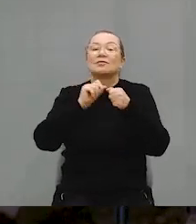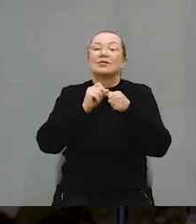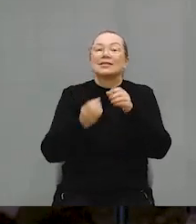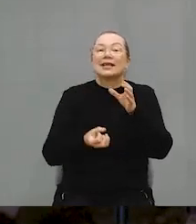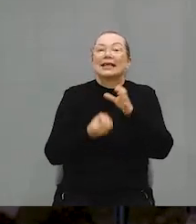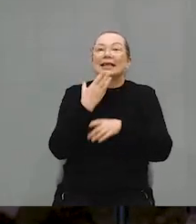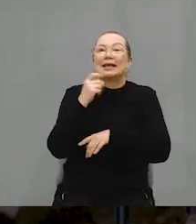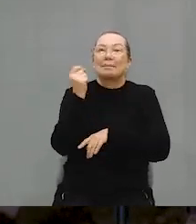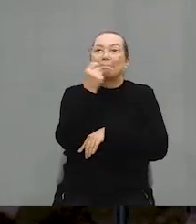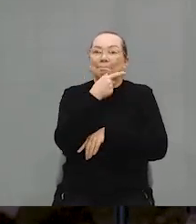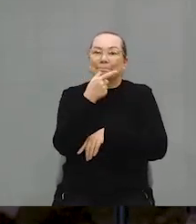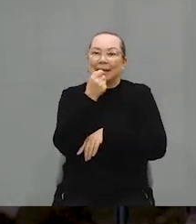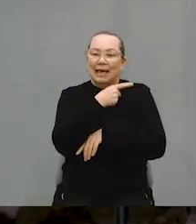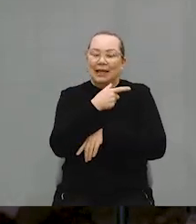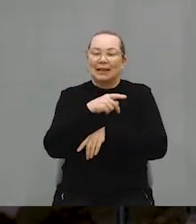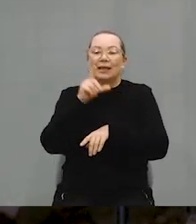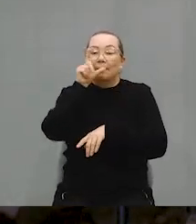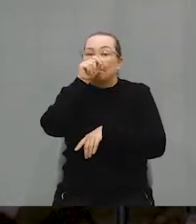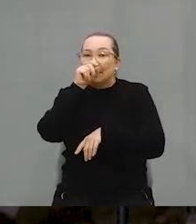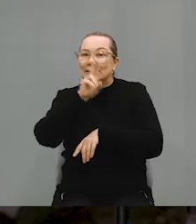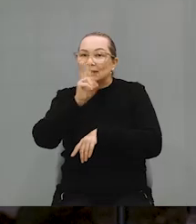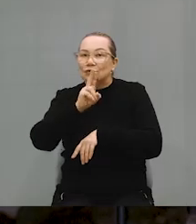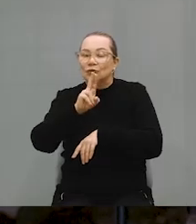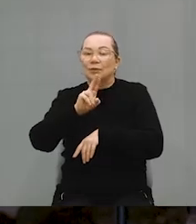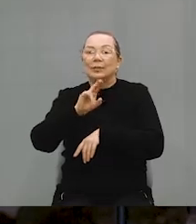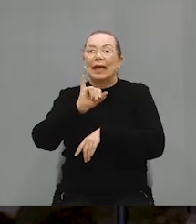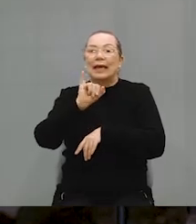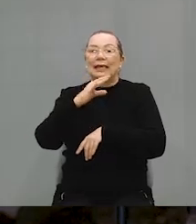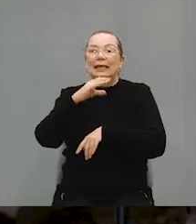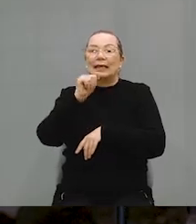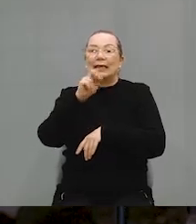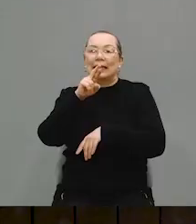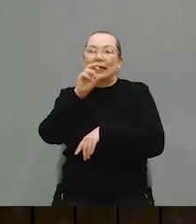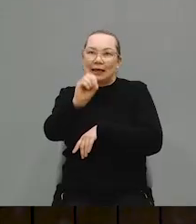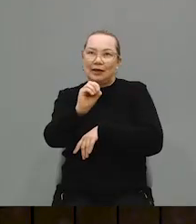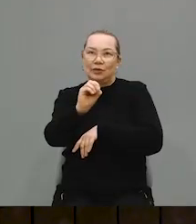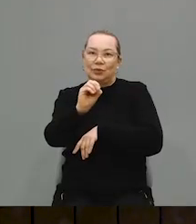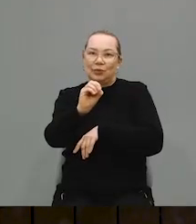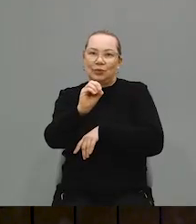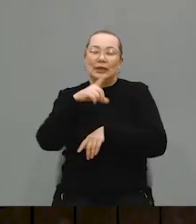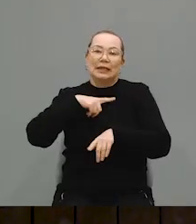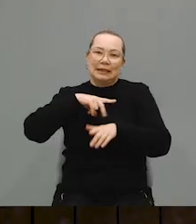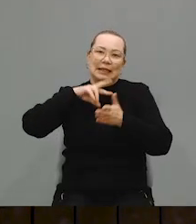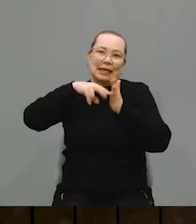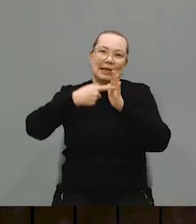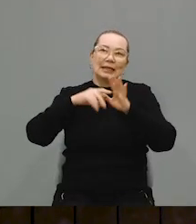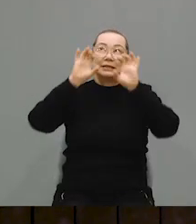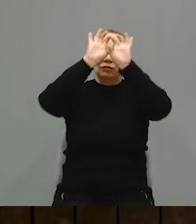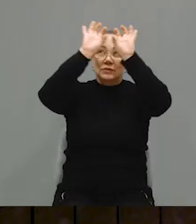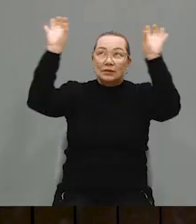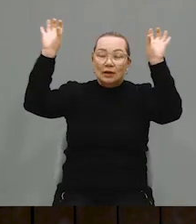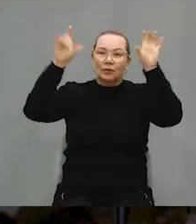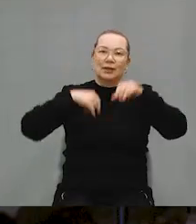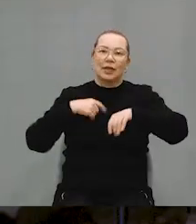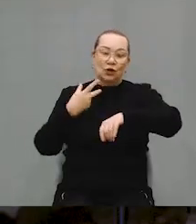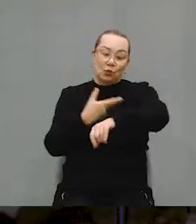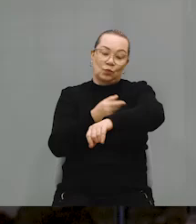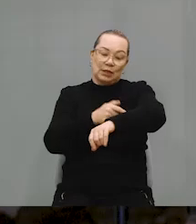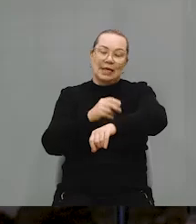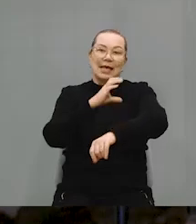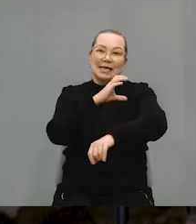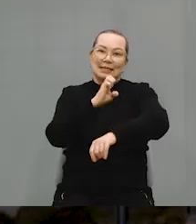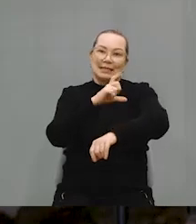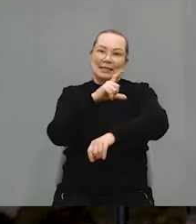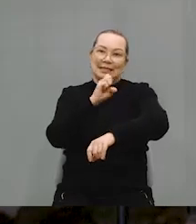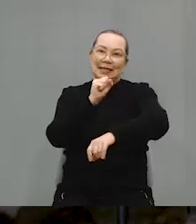O passarinho se chama Ícaro, né? Bom, aí tem toda uma relação com o céu, né? Celeste, Ícaro. E